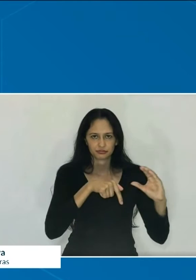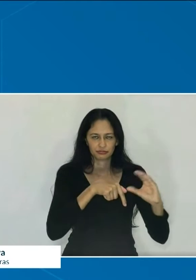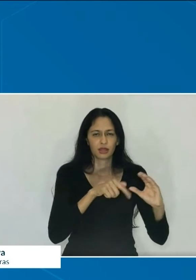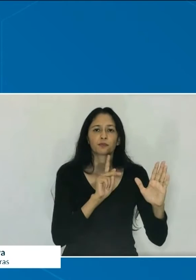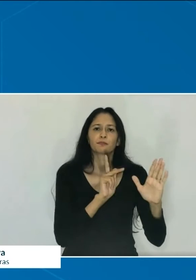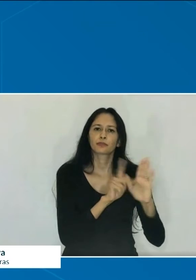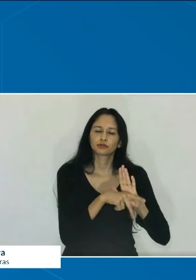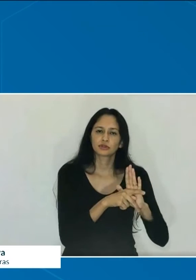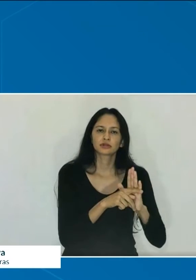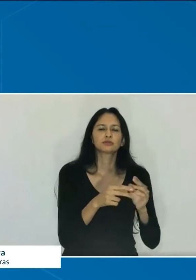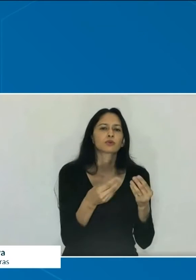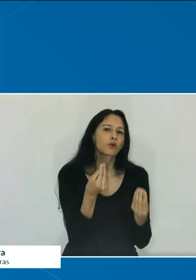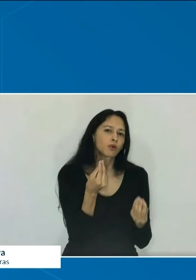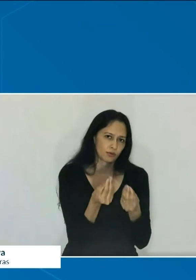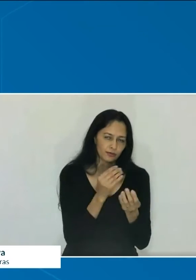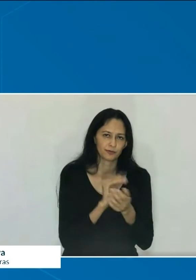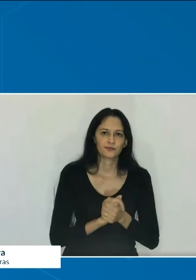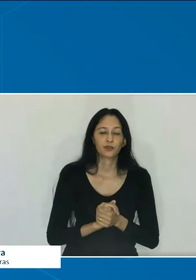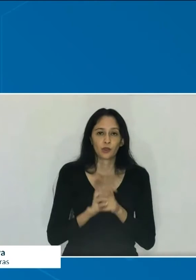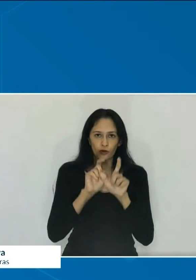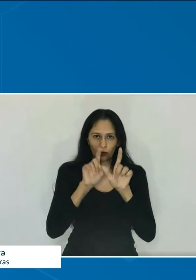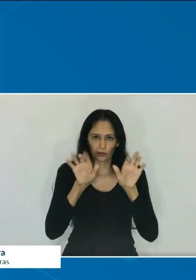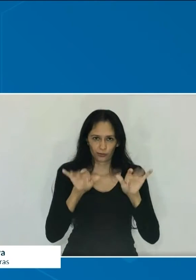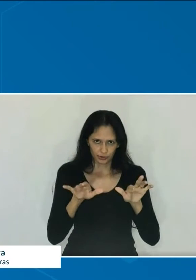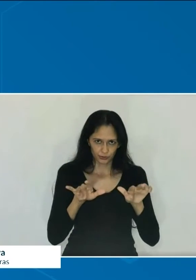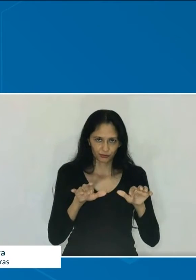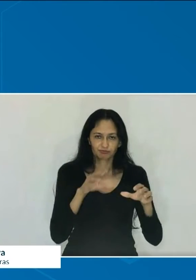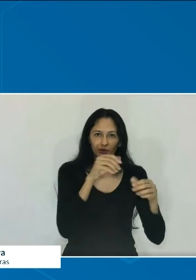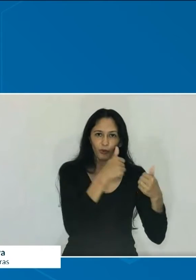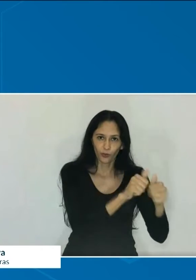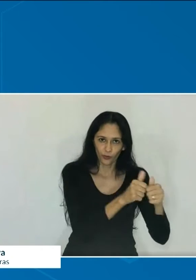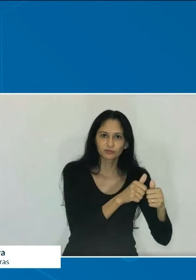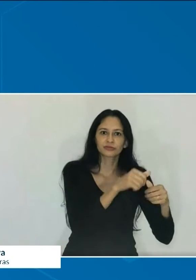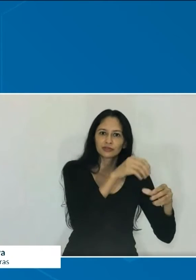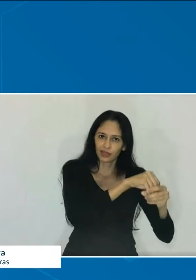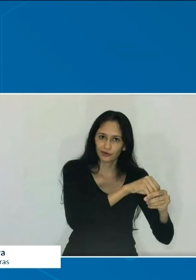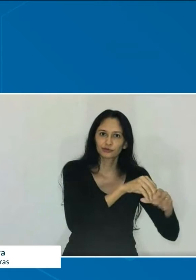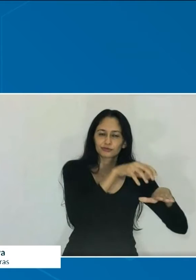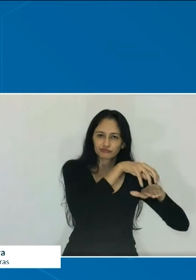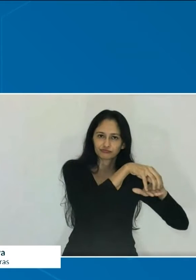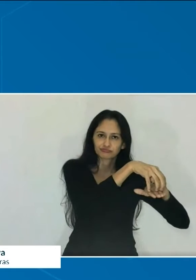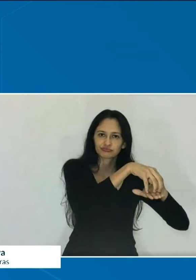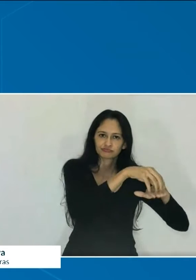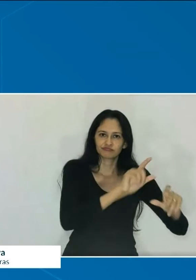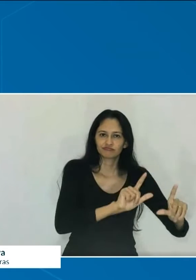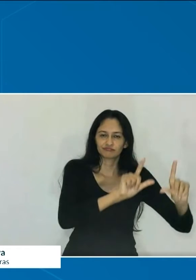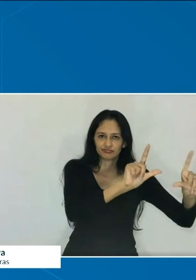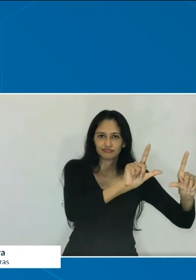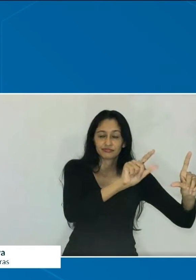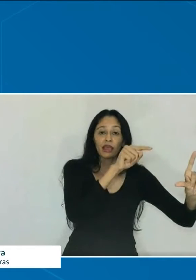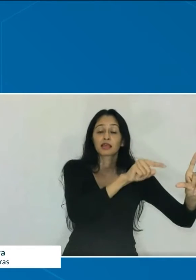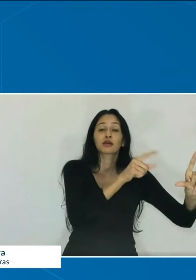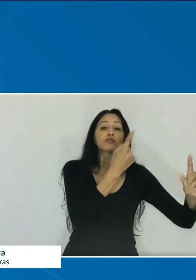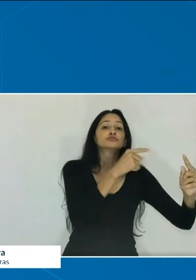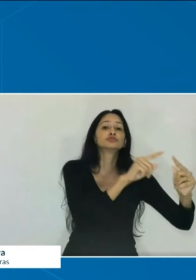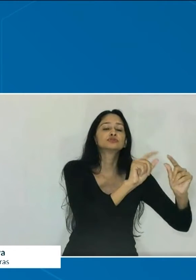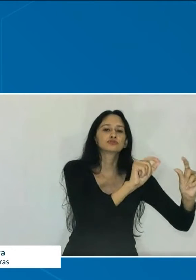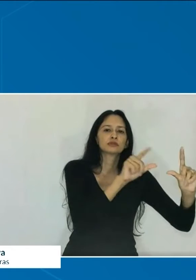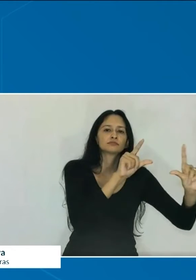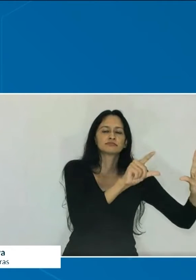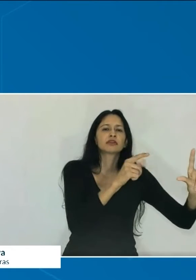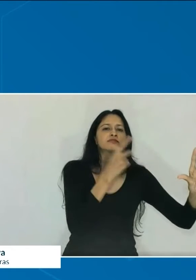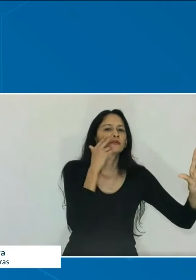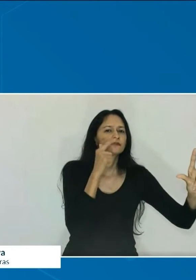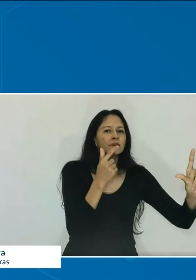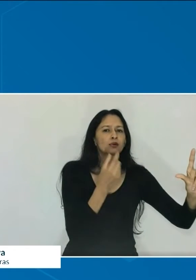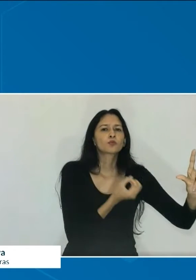pequeno computador que fica dentro do ônibus e ele detecta o objetivo dele é detectar a lotação do